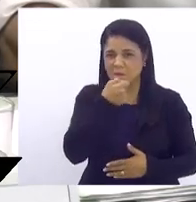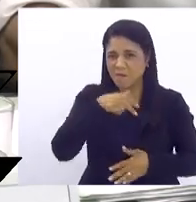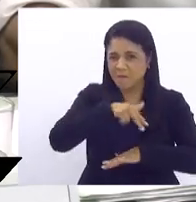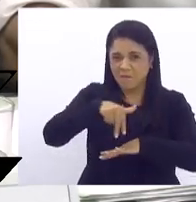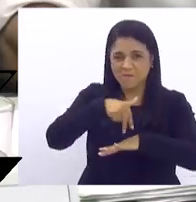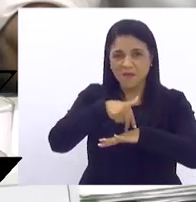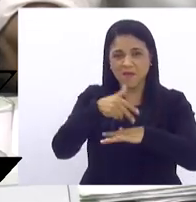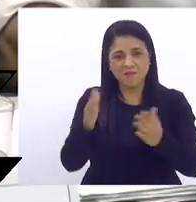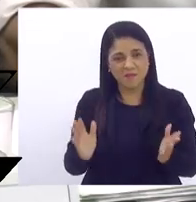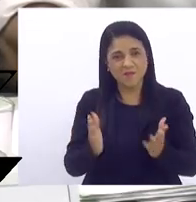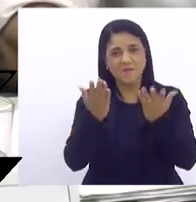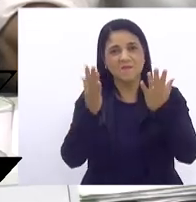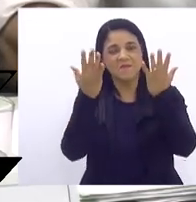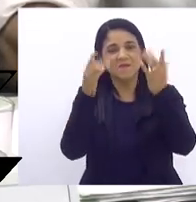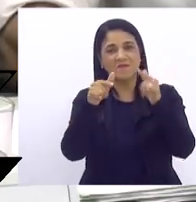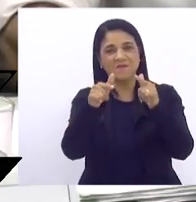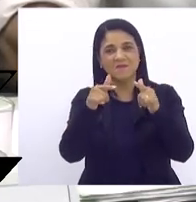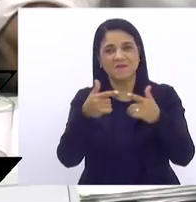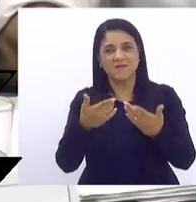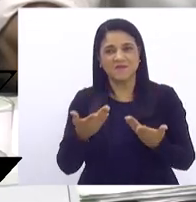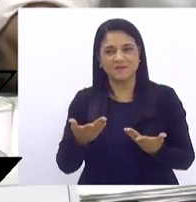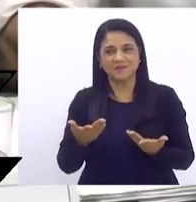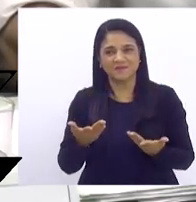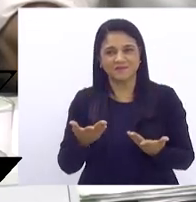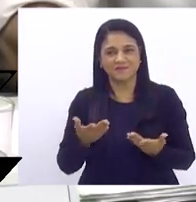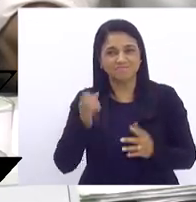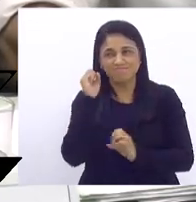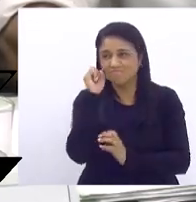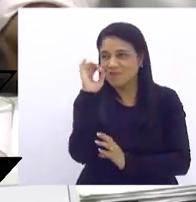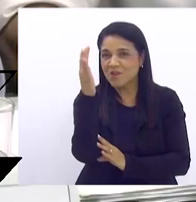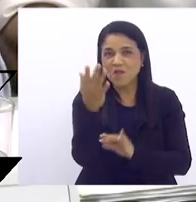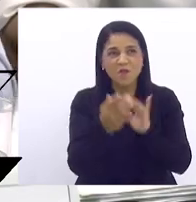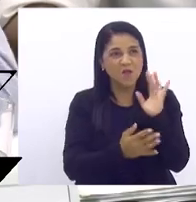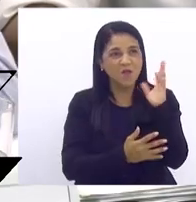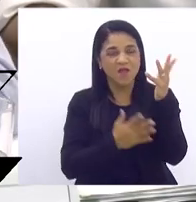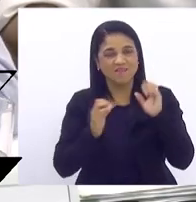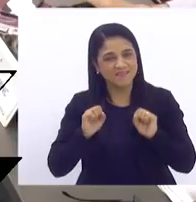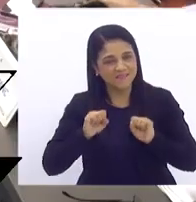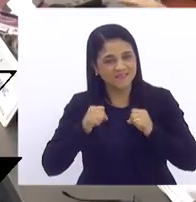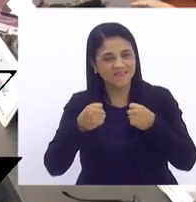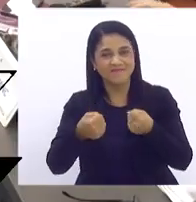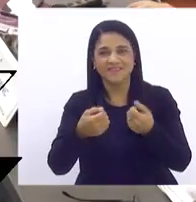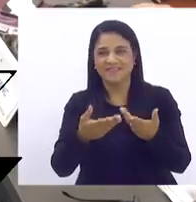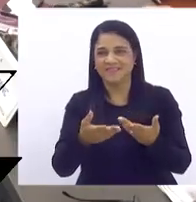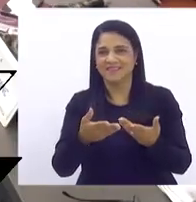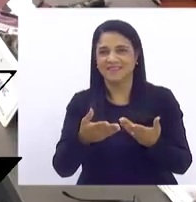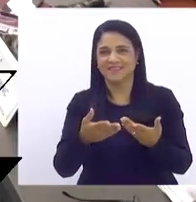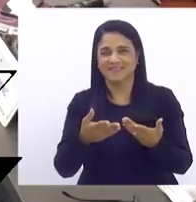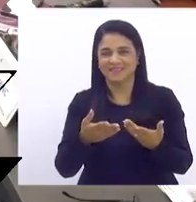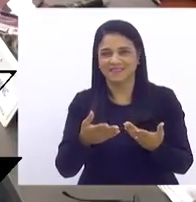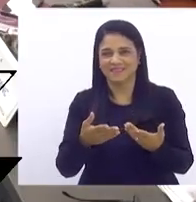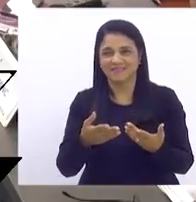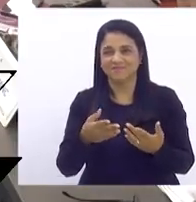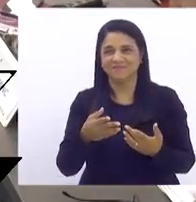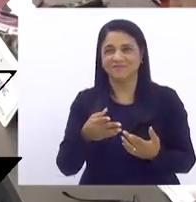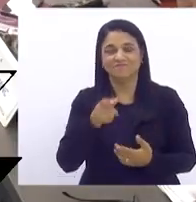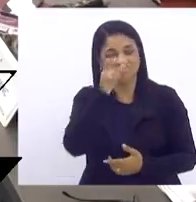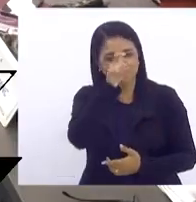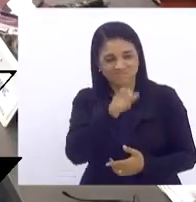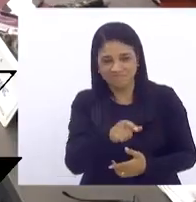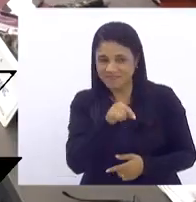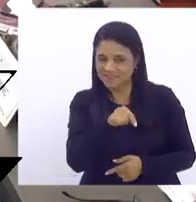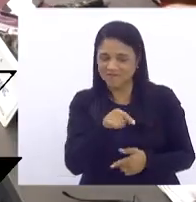conversão, verdade, desde a mais tenra idade, aos princípios ecológicos. É verdade. Aqui, Vossa Excelência não vai